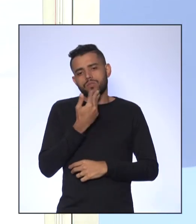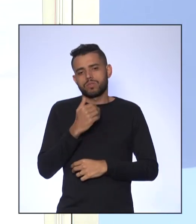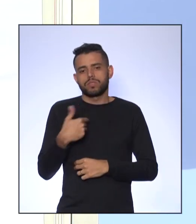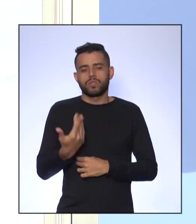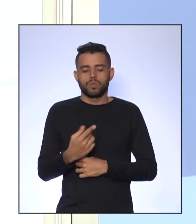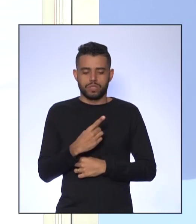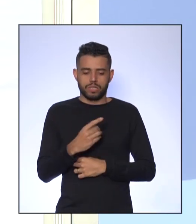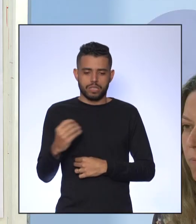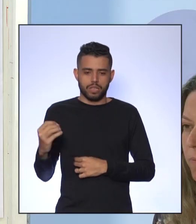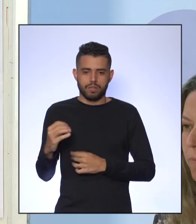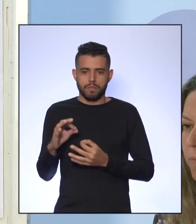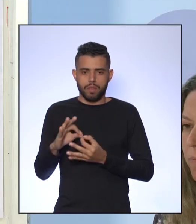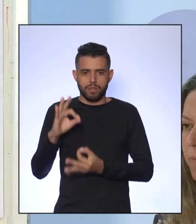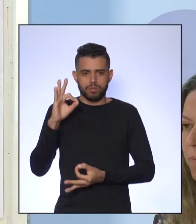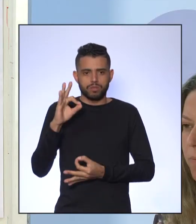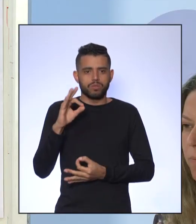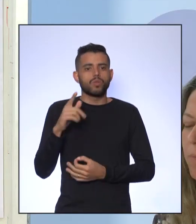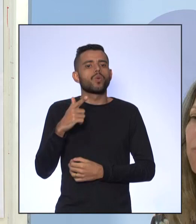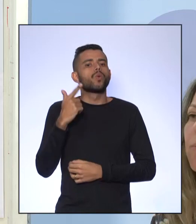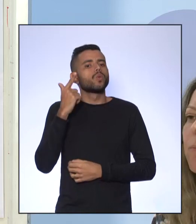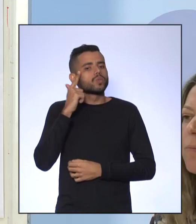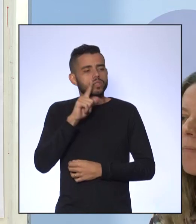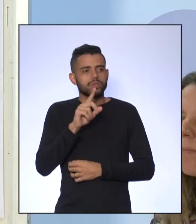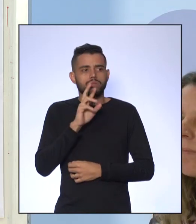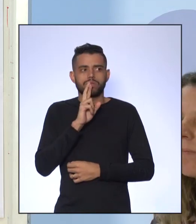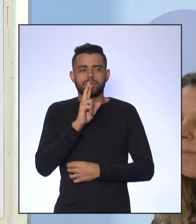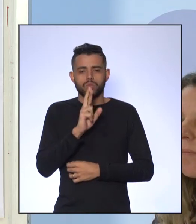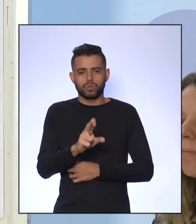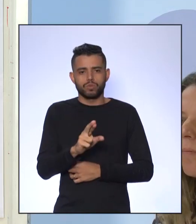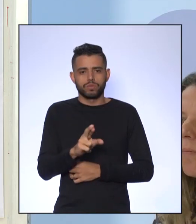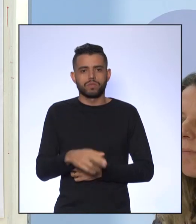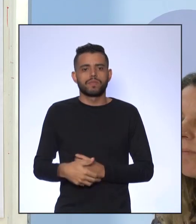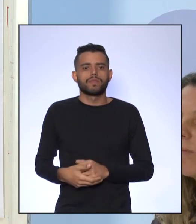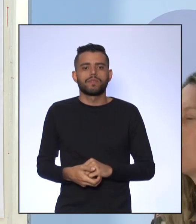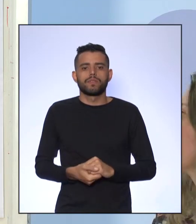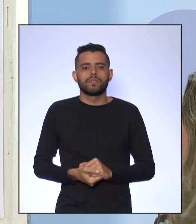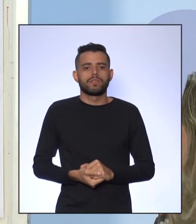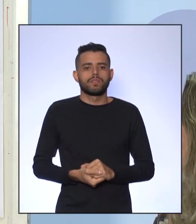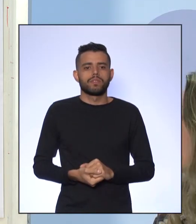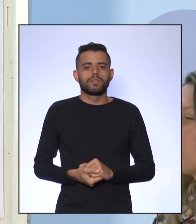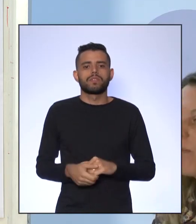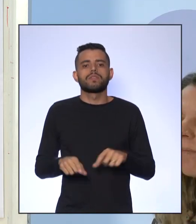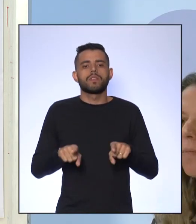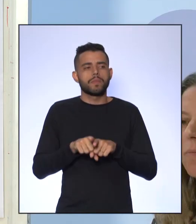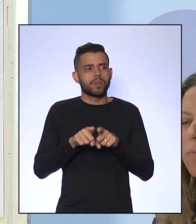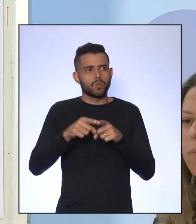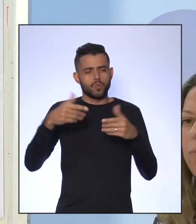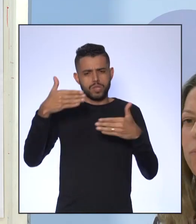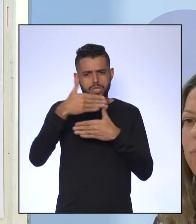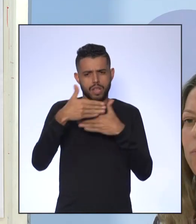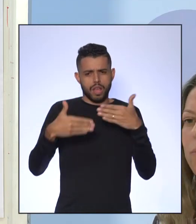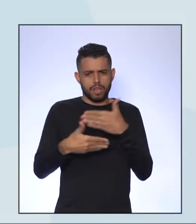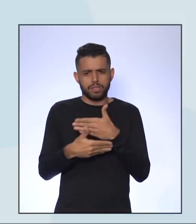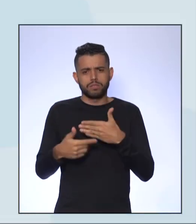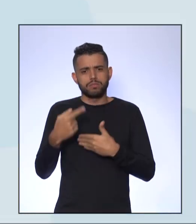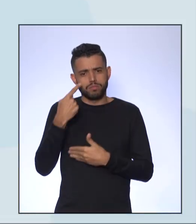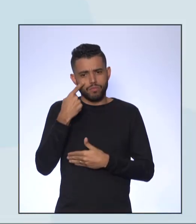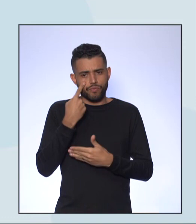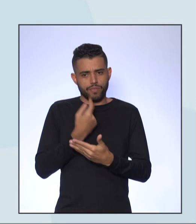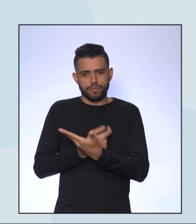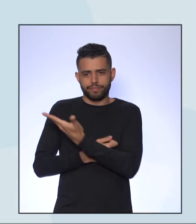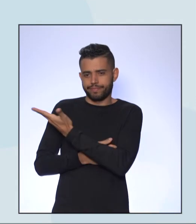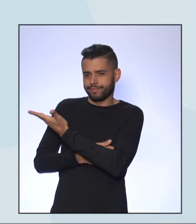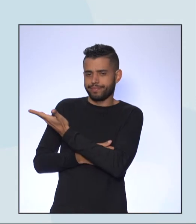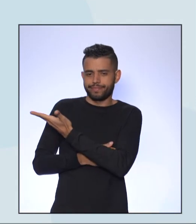metros aí, nós temos a resolução também, né? no slides, que vocês vão ver agora.